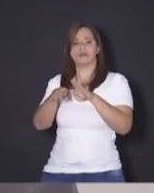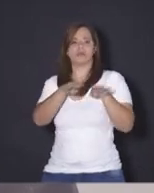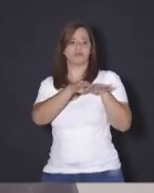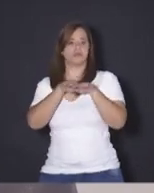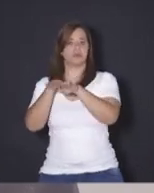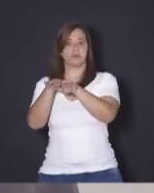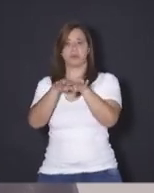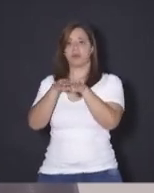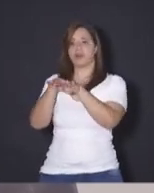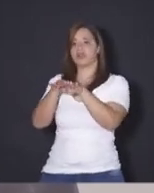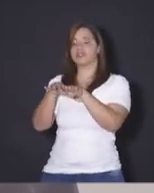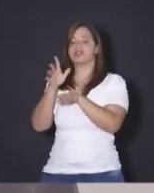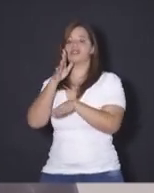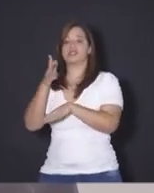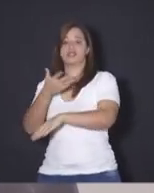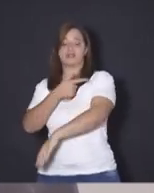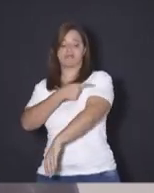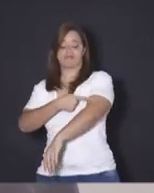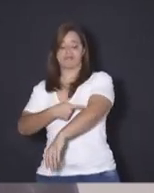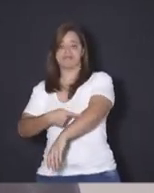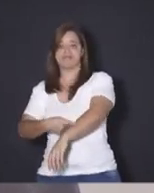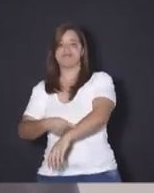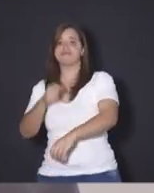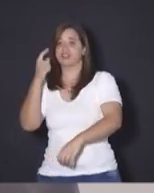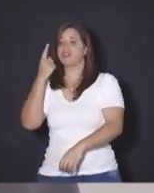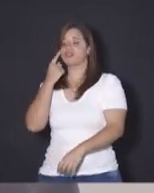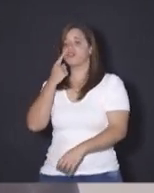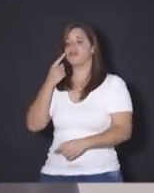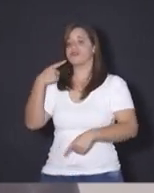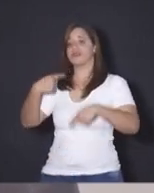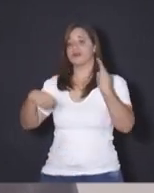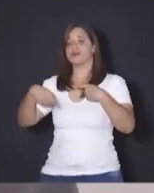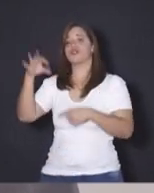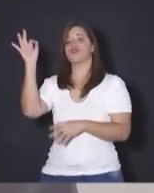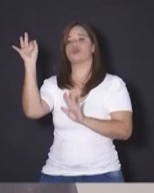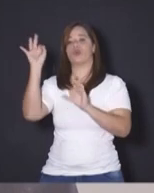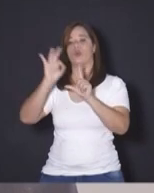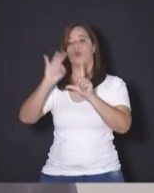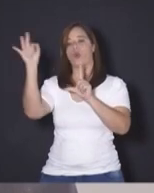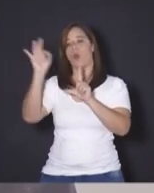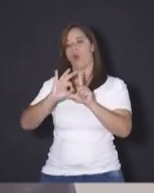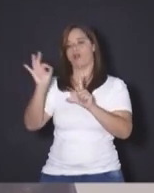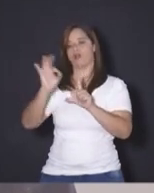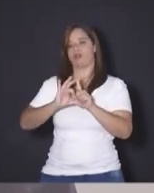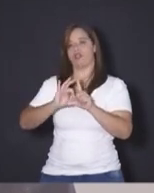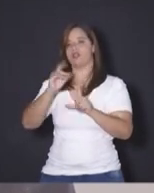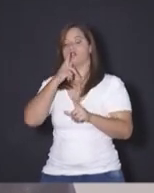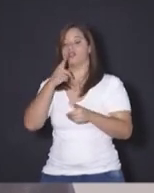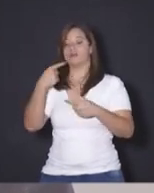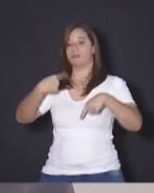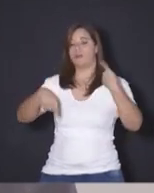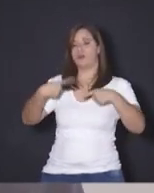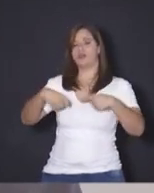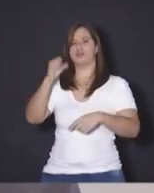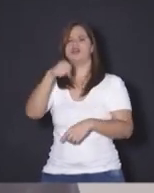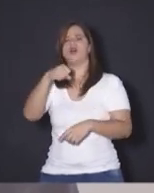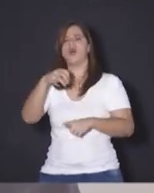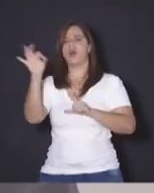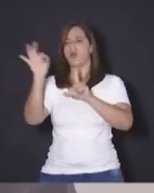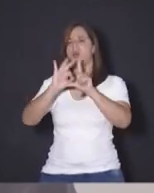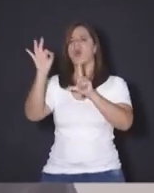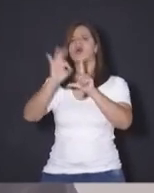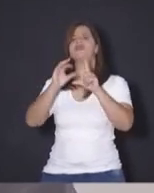racial a gente vive isso no debate sobre cotas sobre políticas afirmativas de zero mas conta pra quem